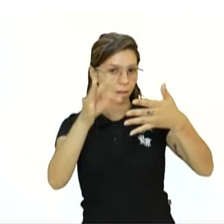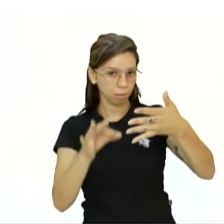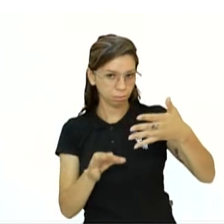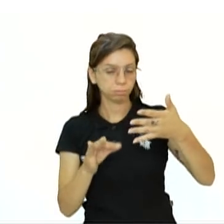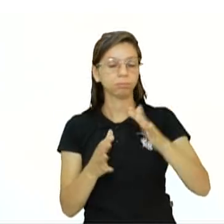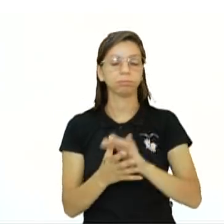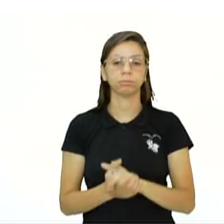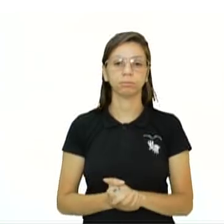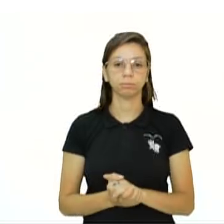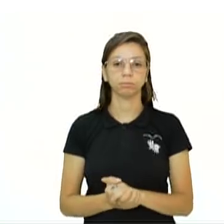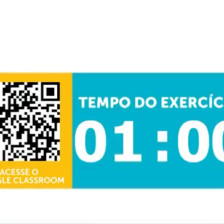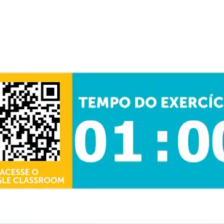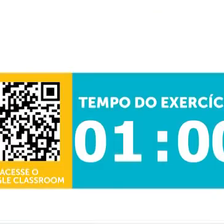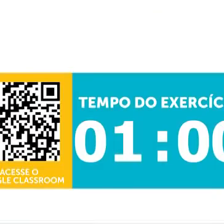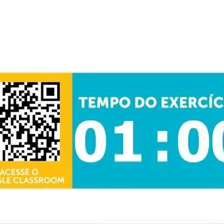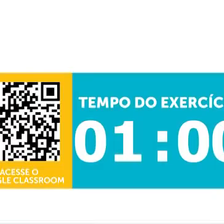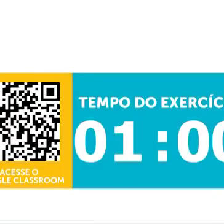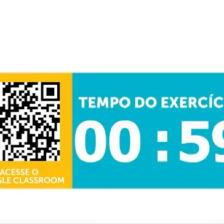gente corrige.